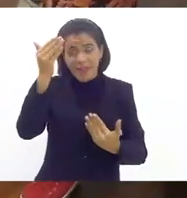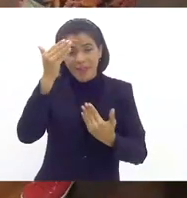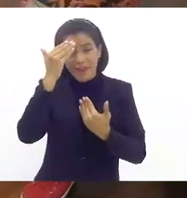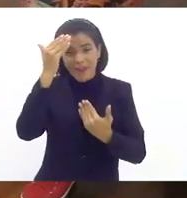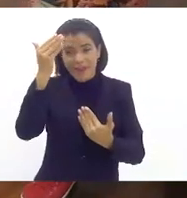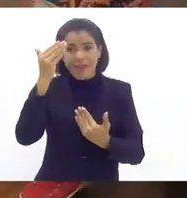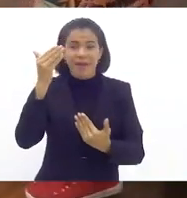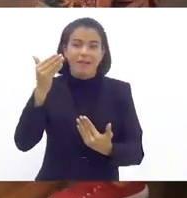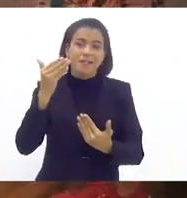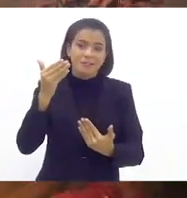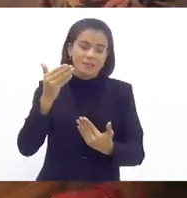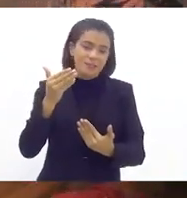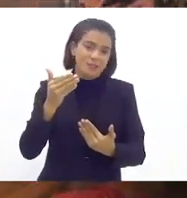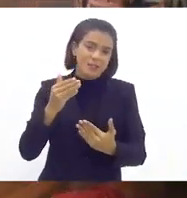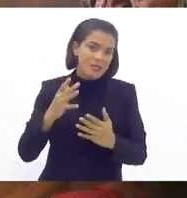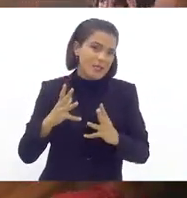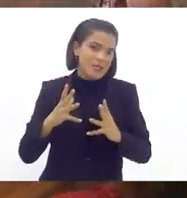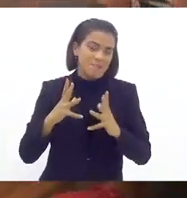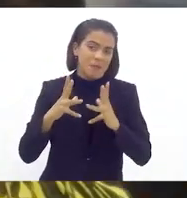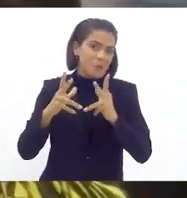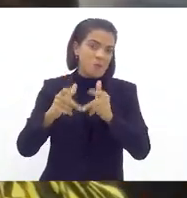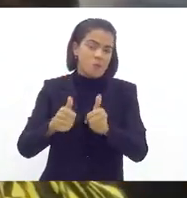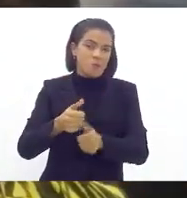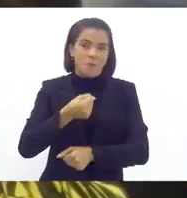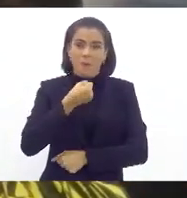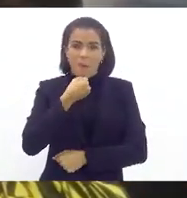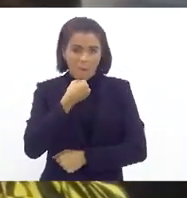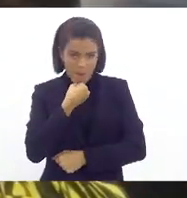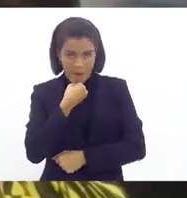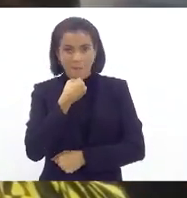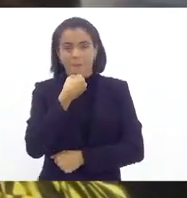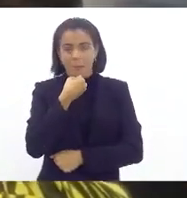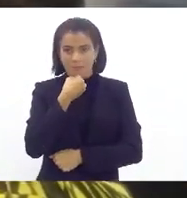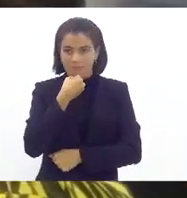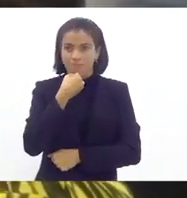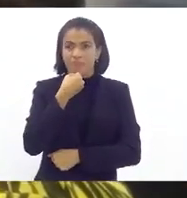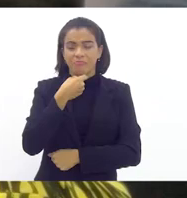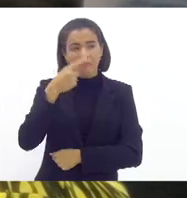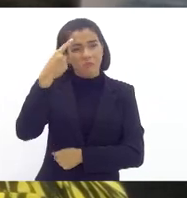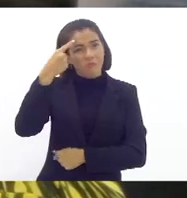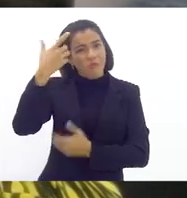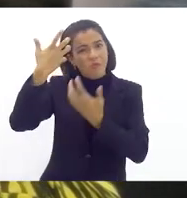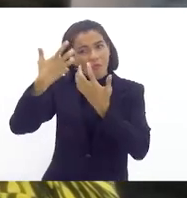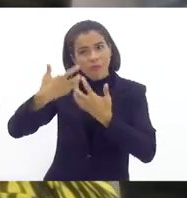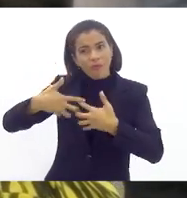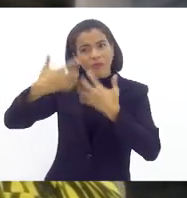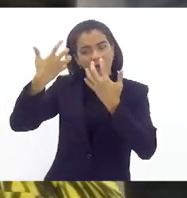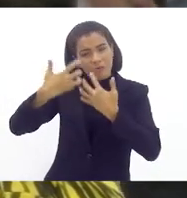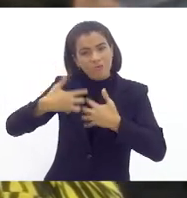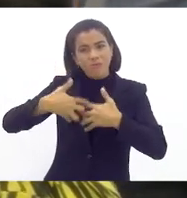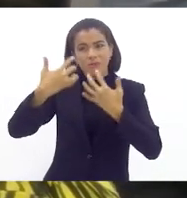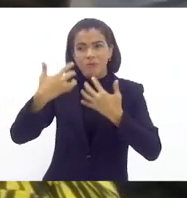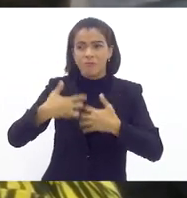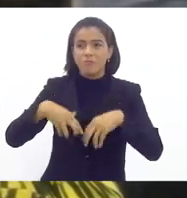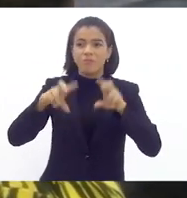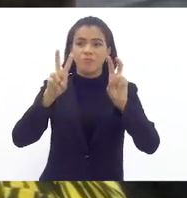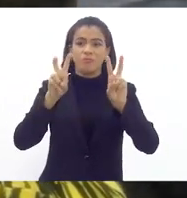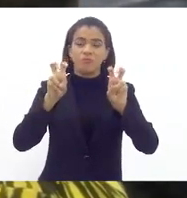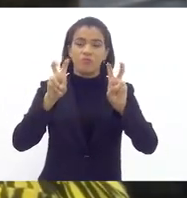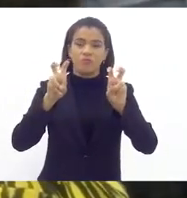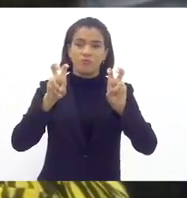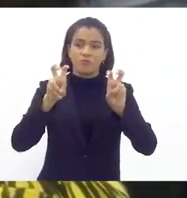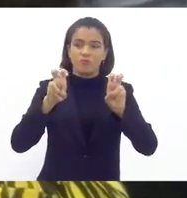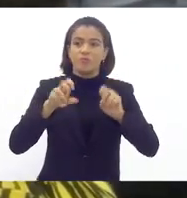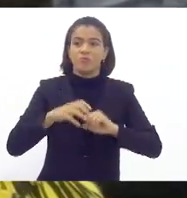que foram muito importantes e traz para a gente muitas reflexões sobre essa temática,